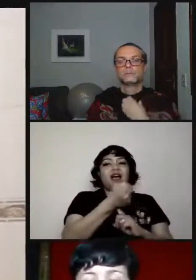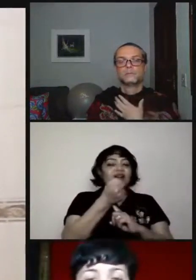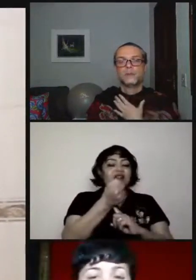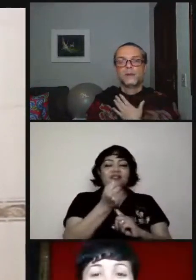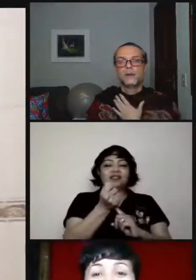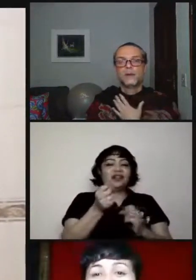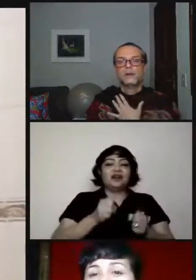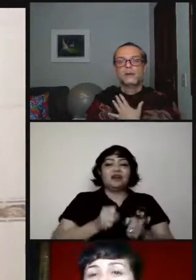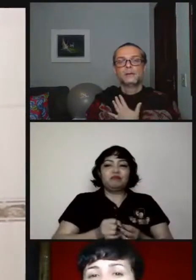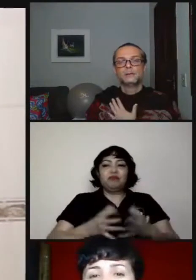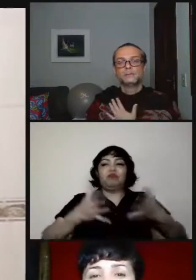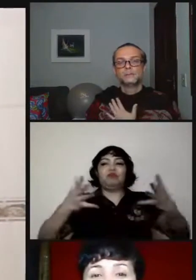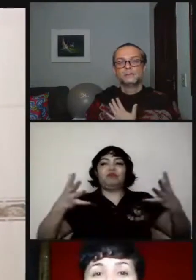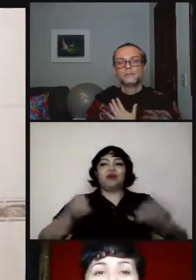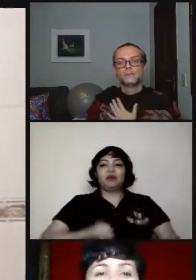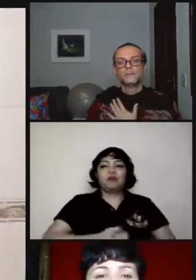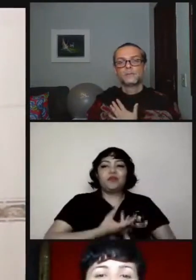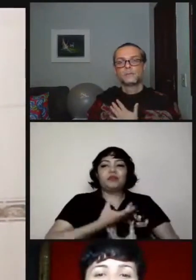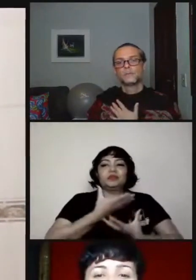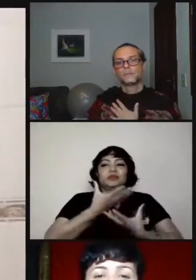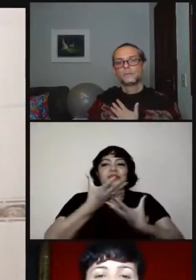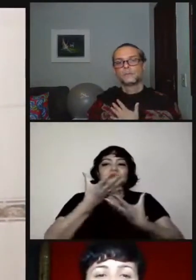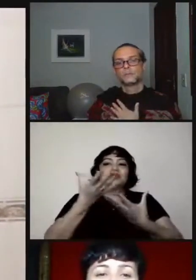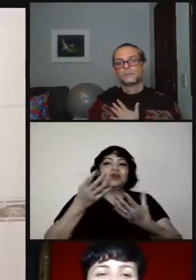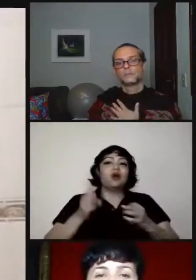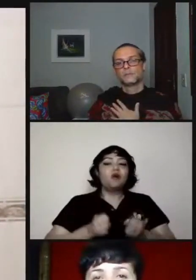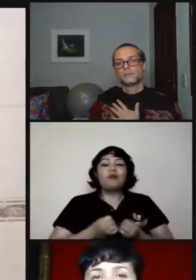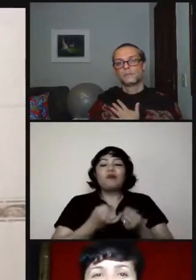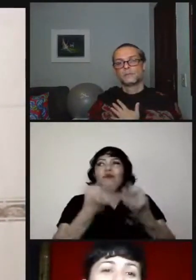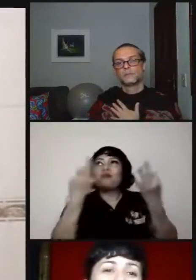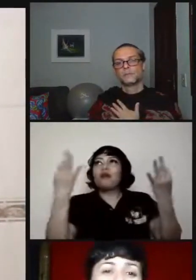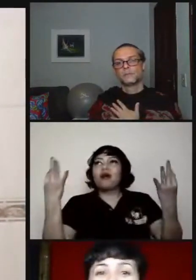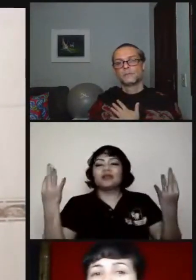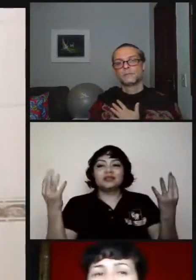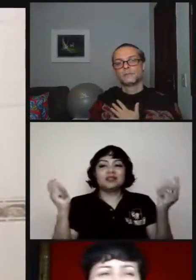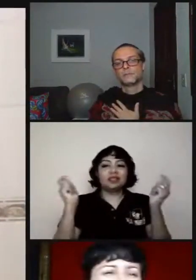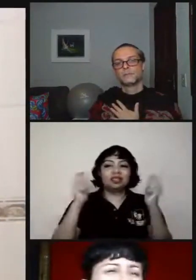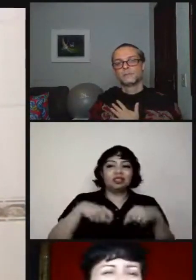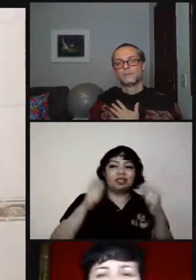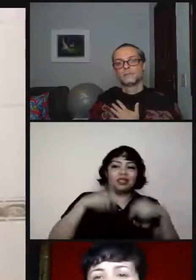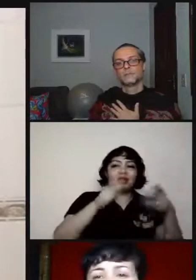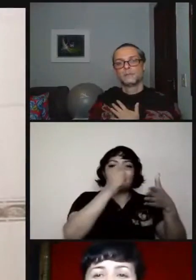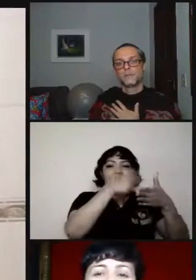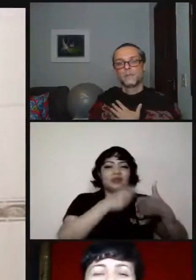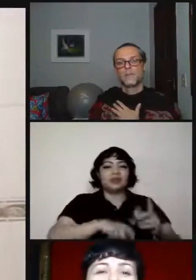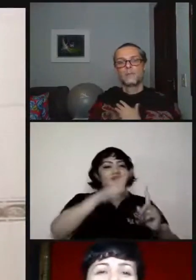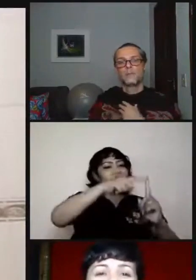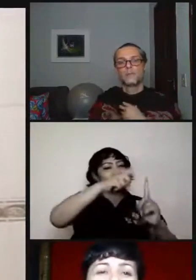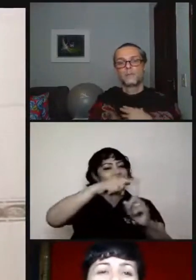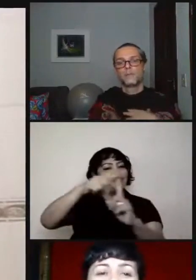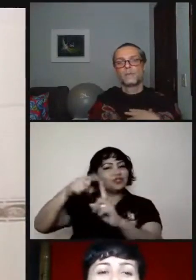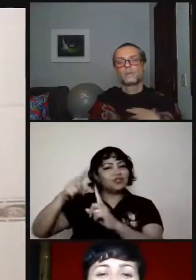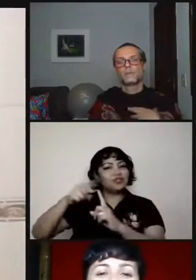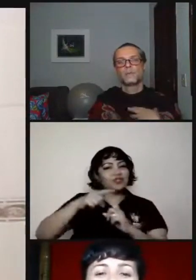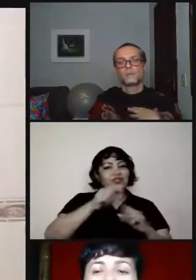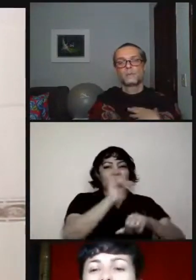generosa, a poesia é muito generosa. Quantas infinitas possibilidades, né? Quantos tipos, estilos de texto